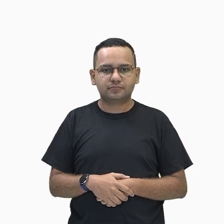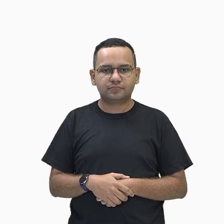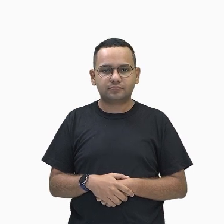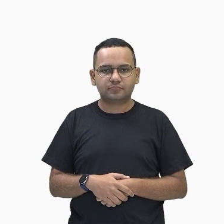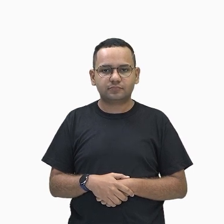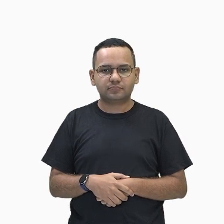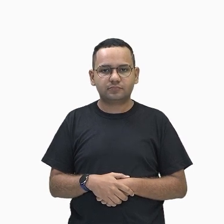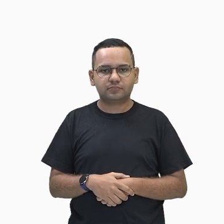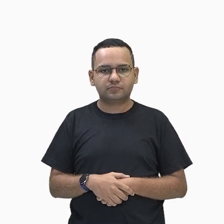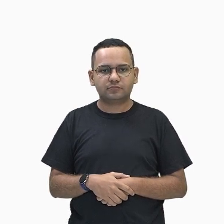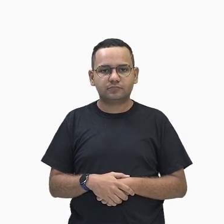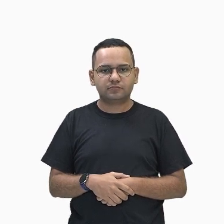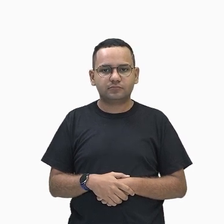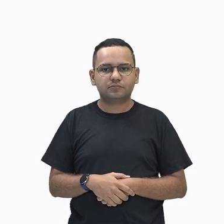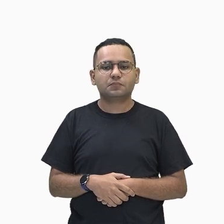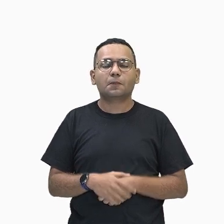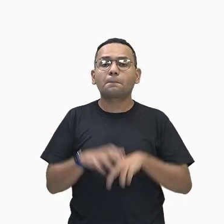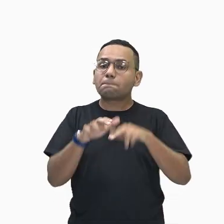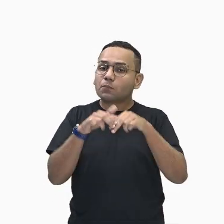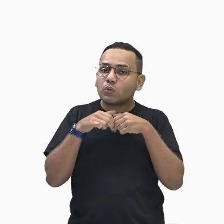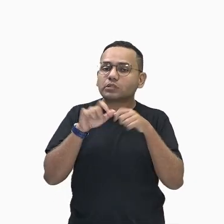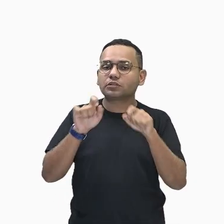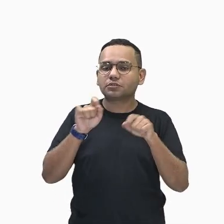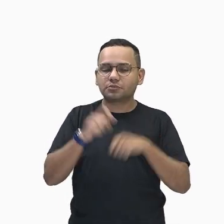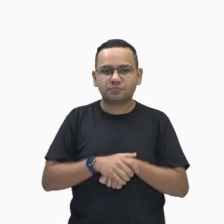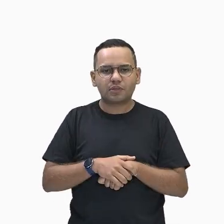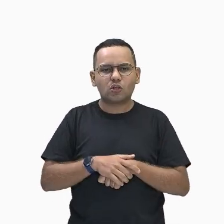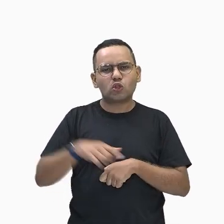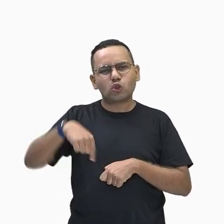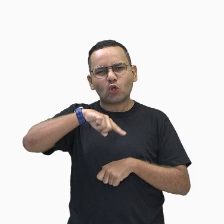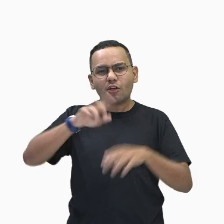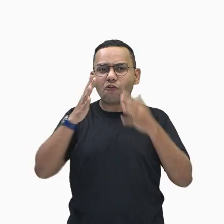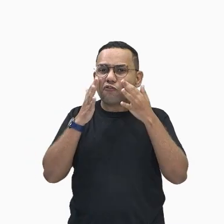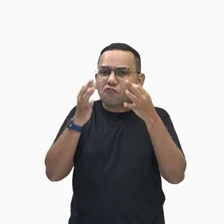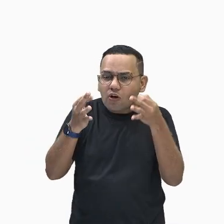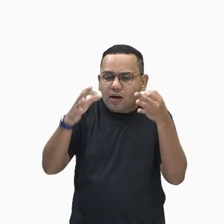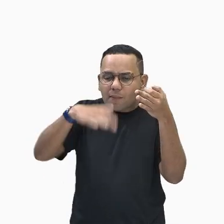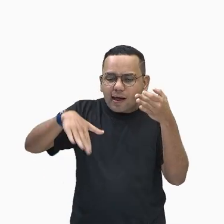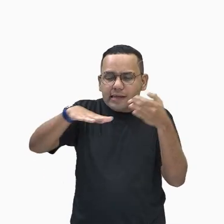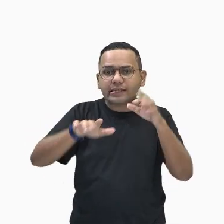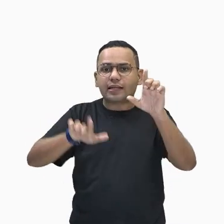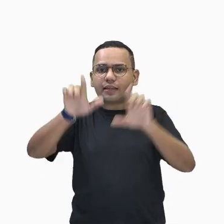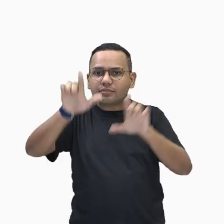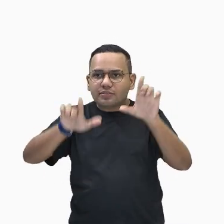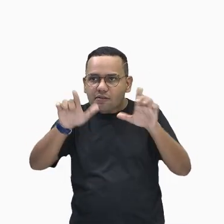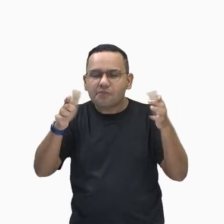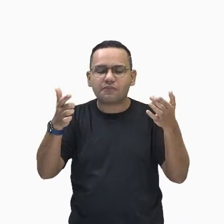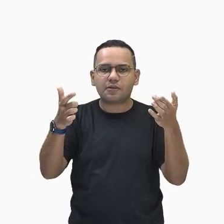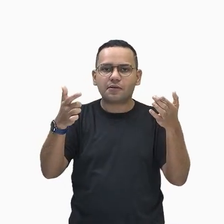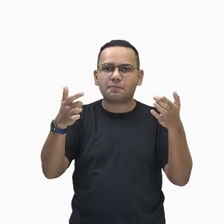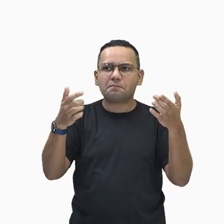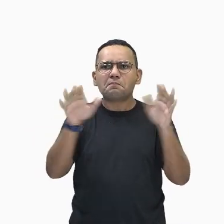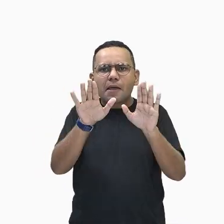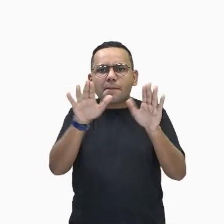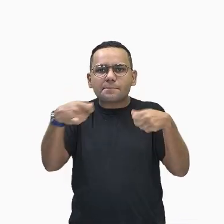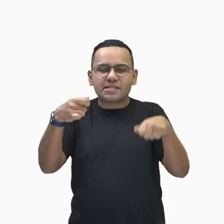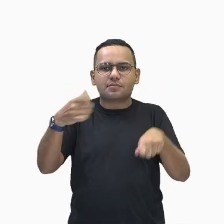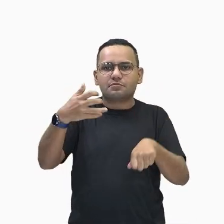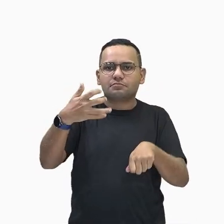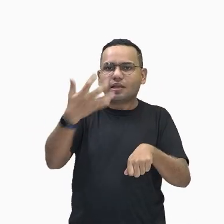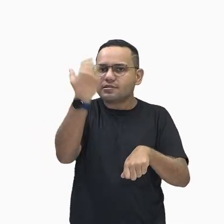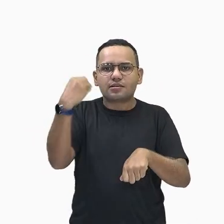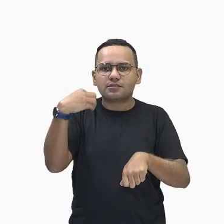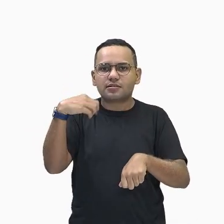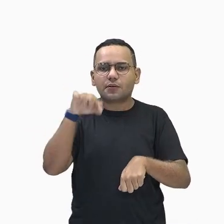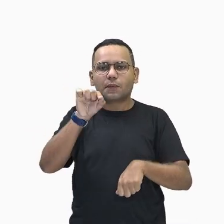apegamos aí aos padrões estabelecidos pela mídia isso a gente precisa esquecer nós nos prendemos a esse